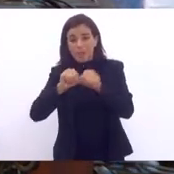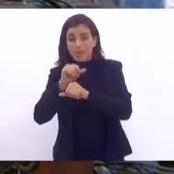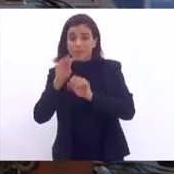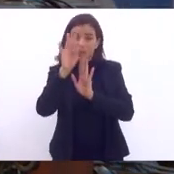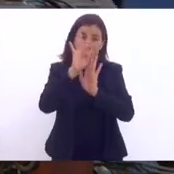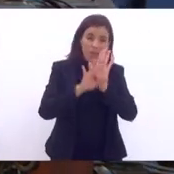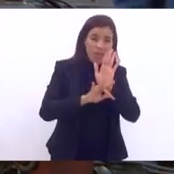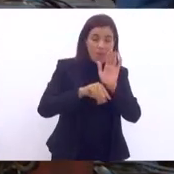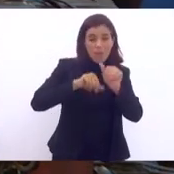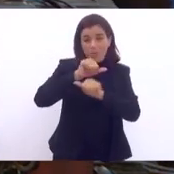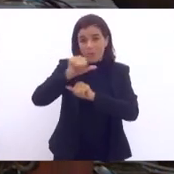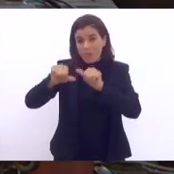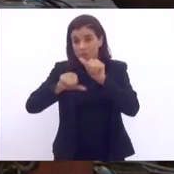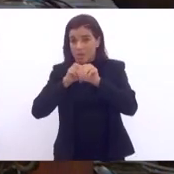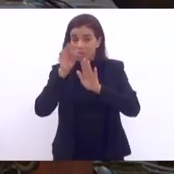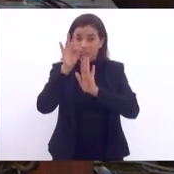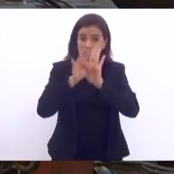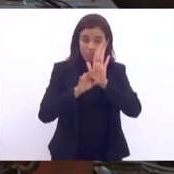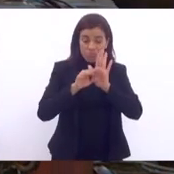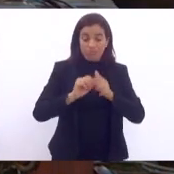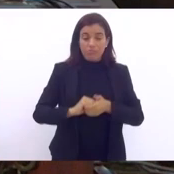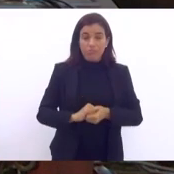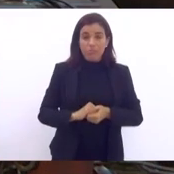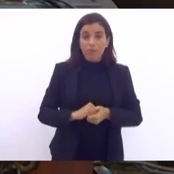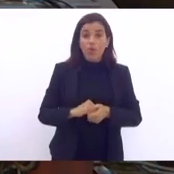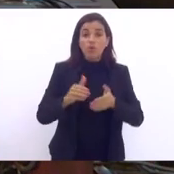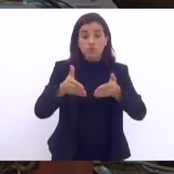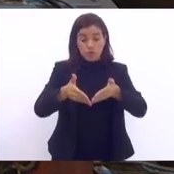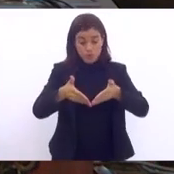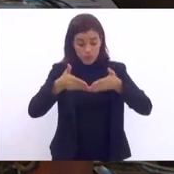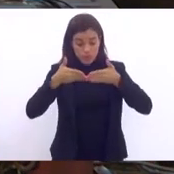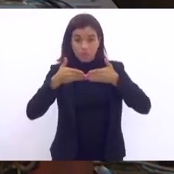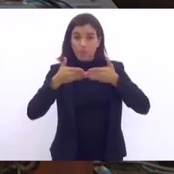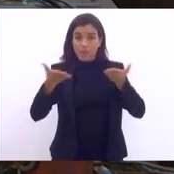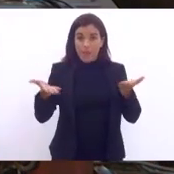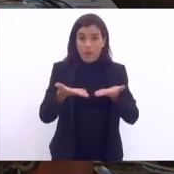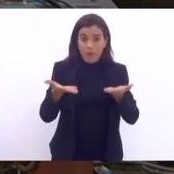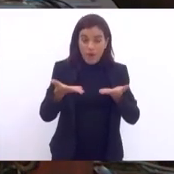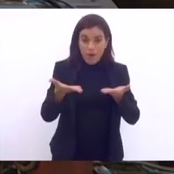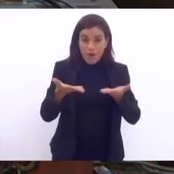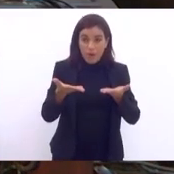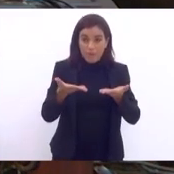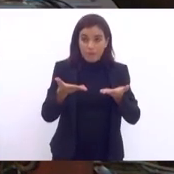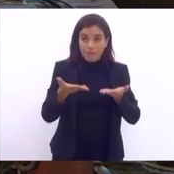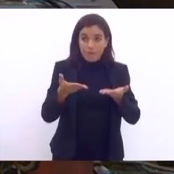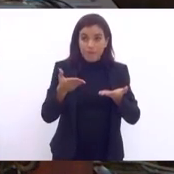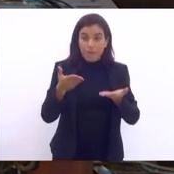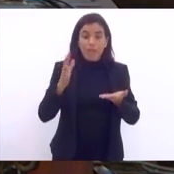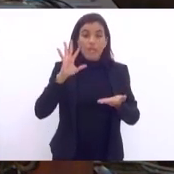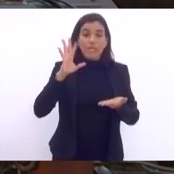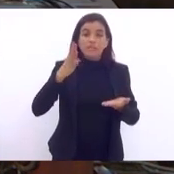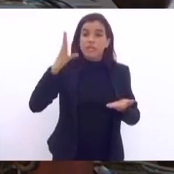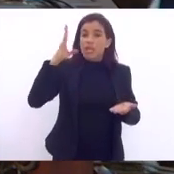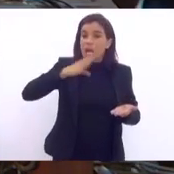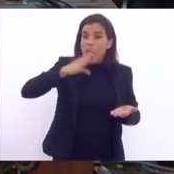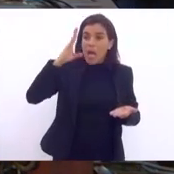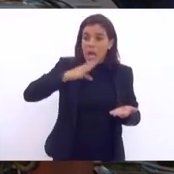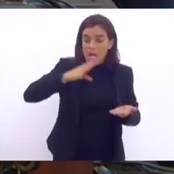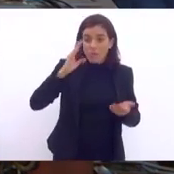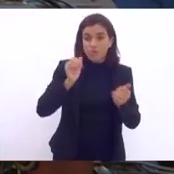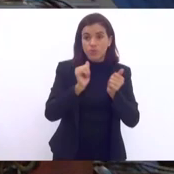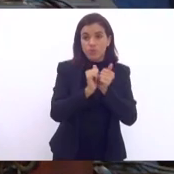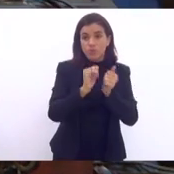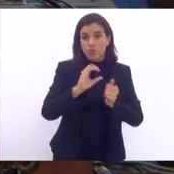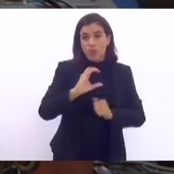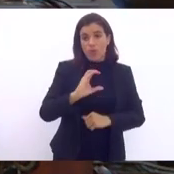gente suspende aqui e decide aí muito rápido, presidente, num comunicado junto com a Casa Civil, ou eu